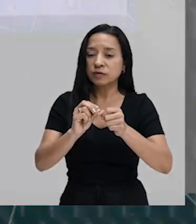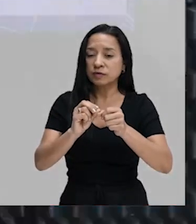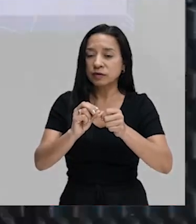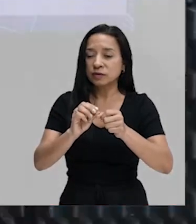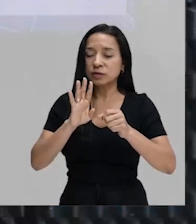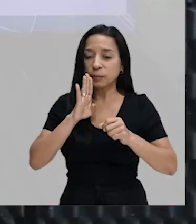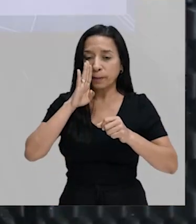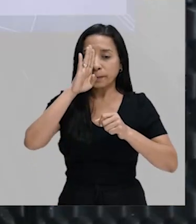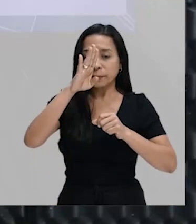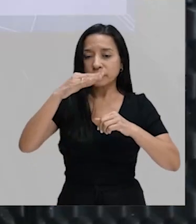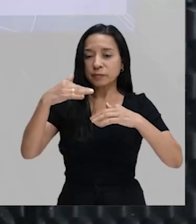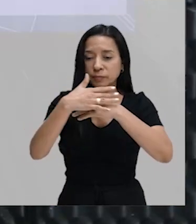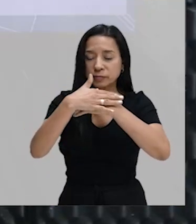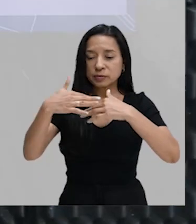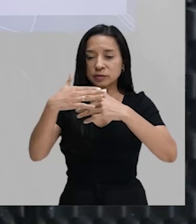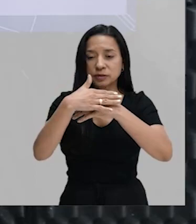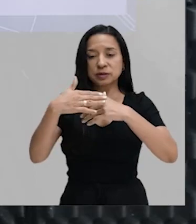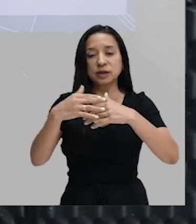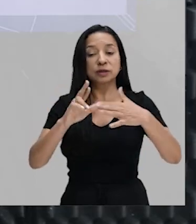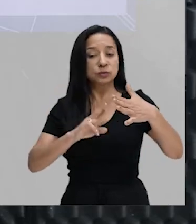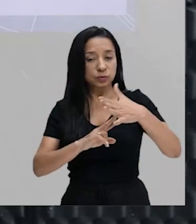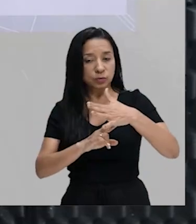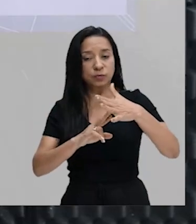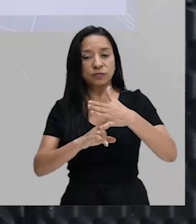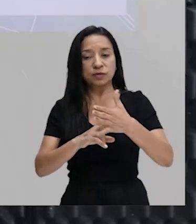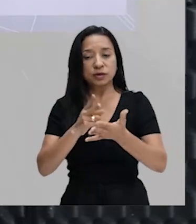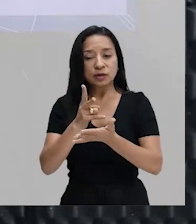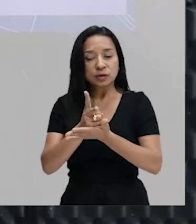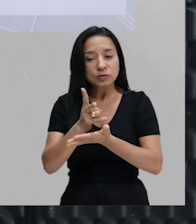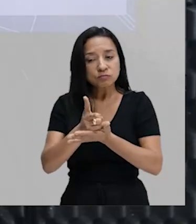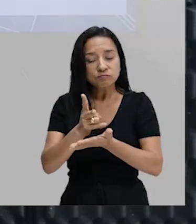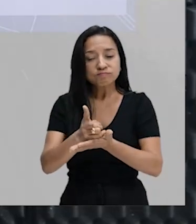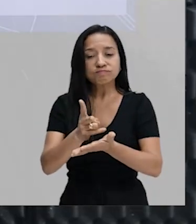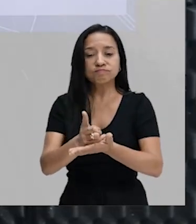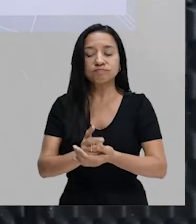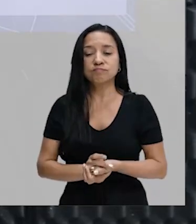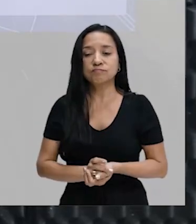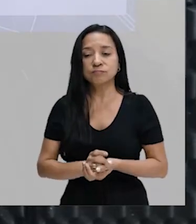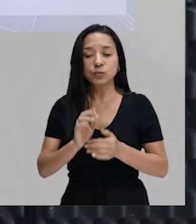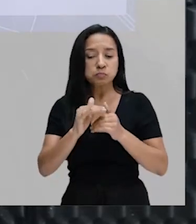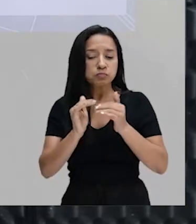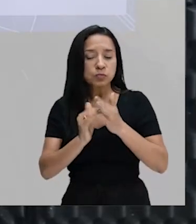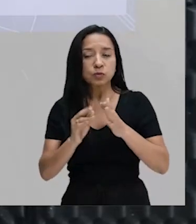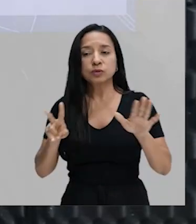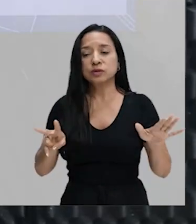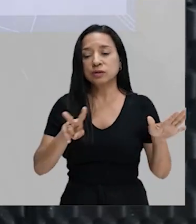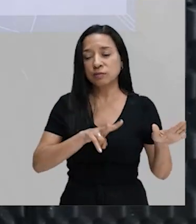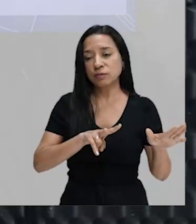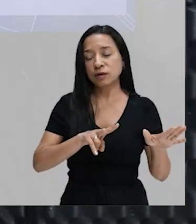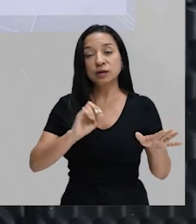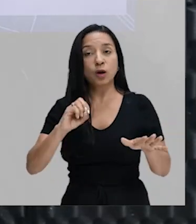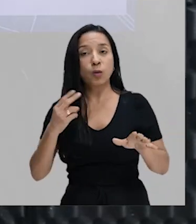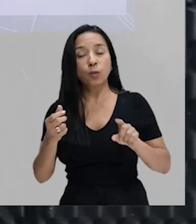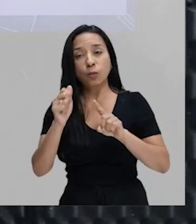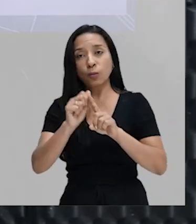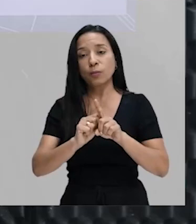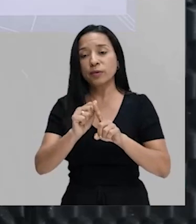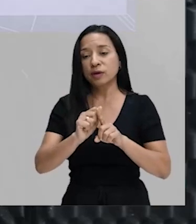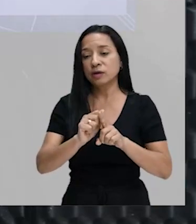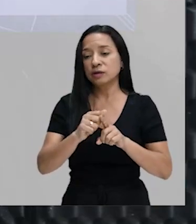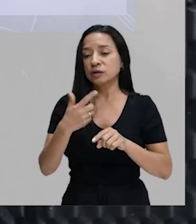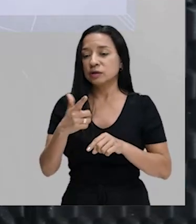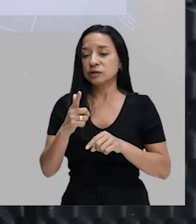de feiras periódicas, né? Feiras constantes, toda semana, todo mês, não há um